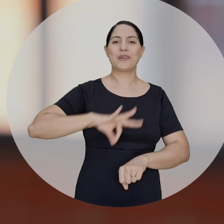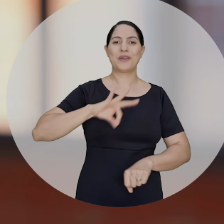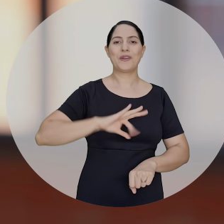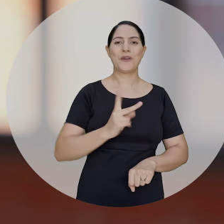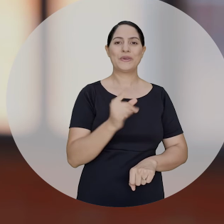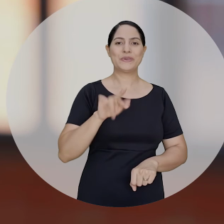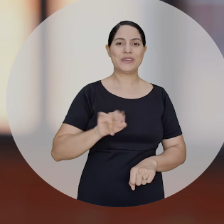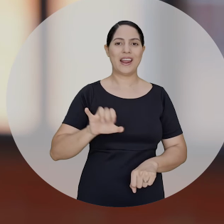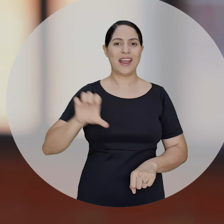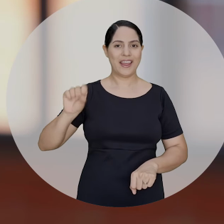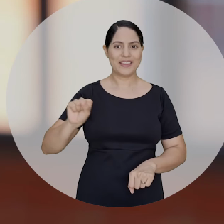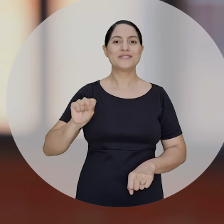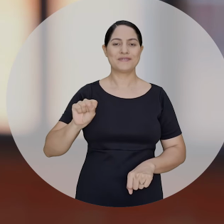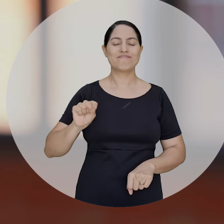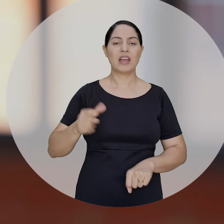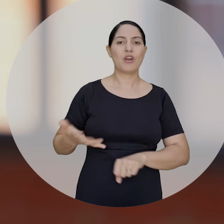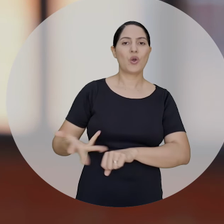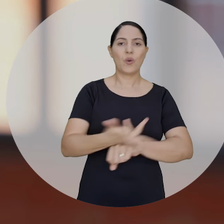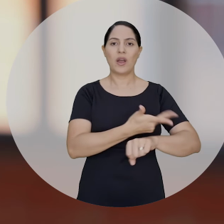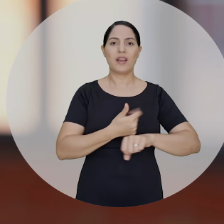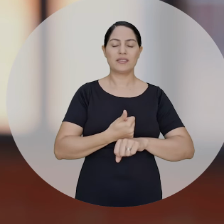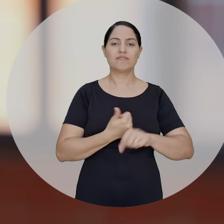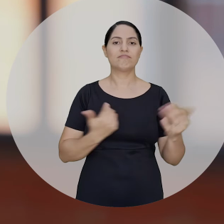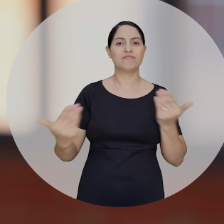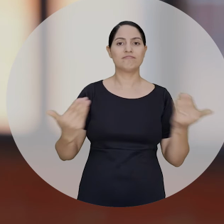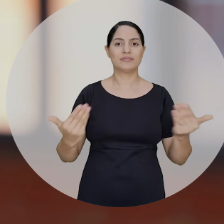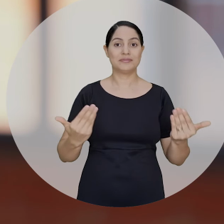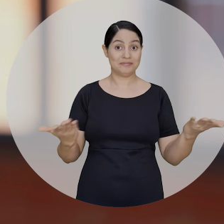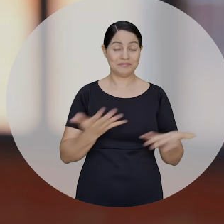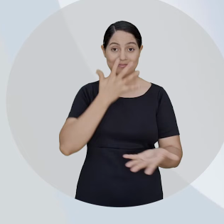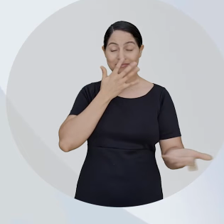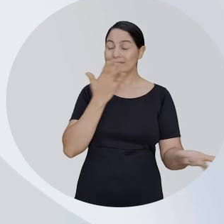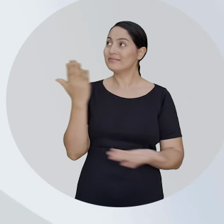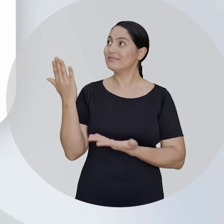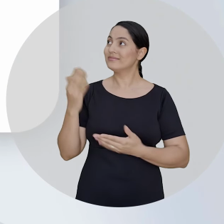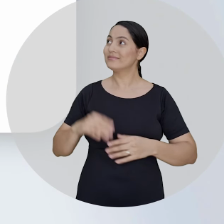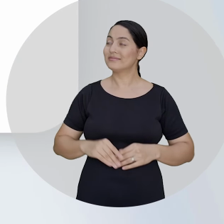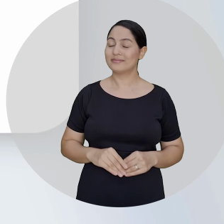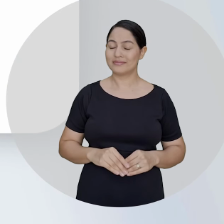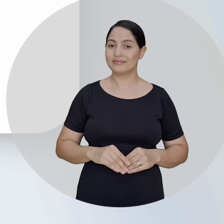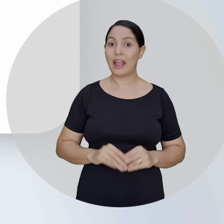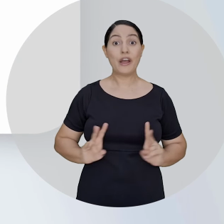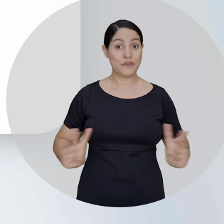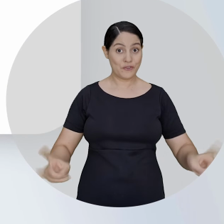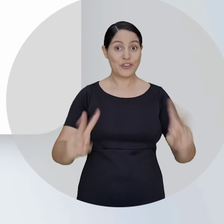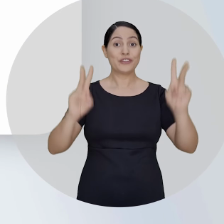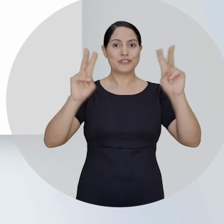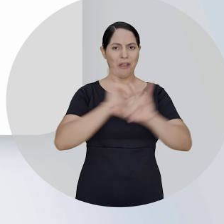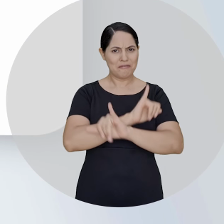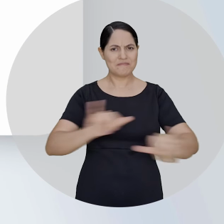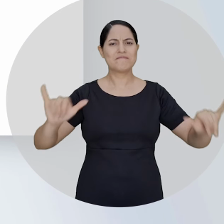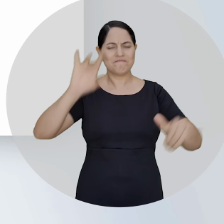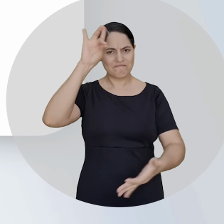honorários advocatícios por apreciação equitativa. Veja como foi. Uma vitória que reafirma a força